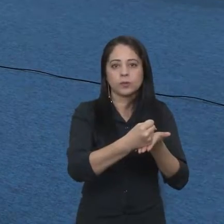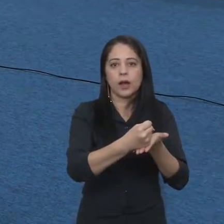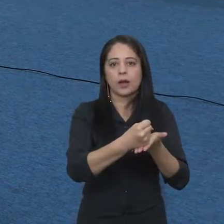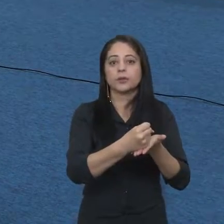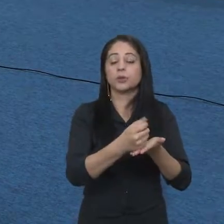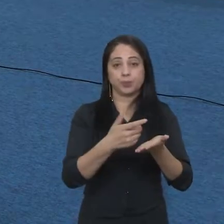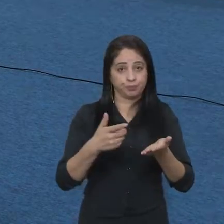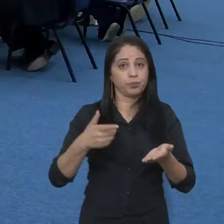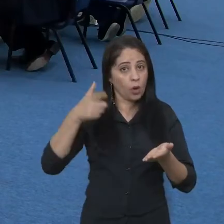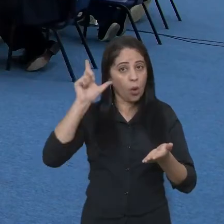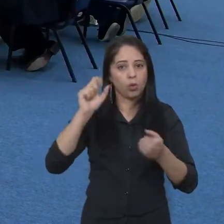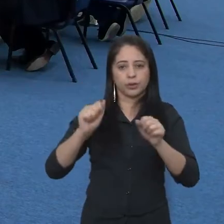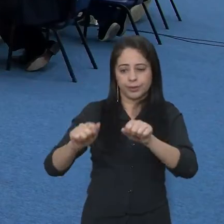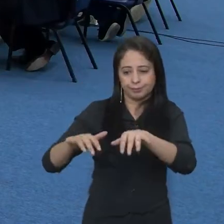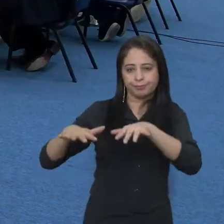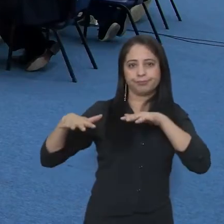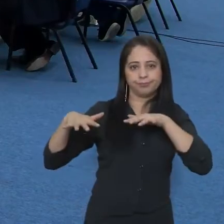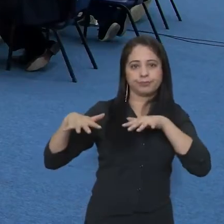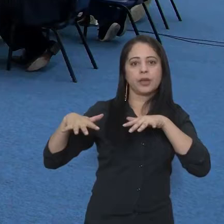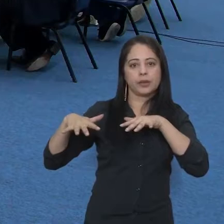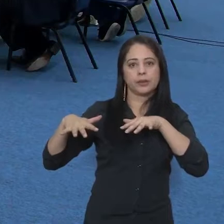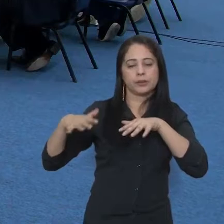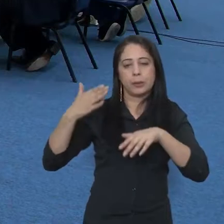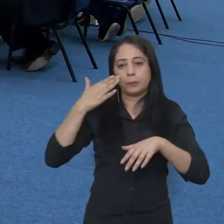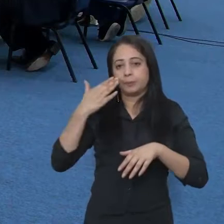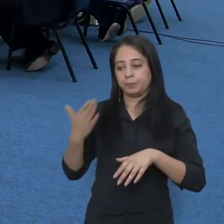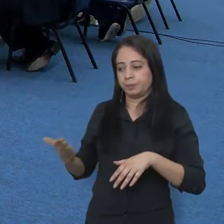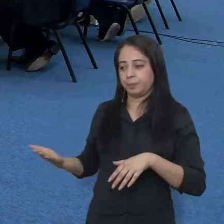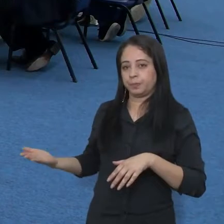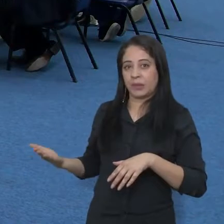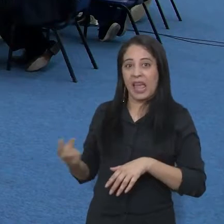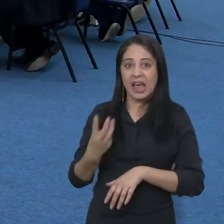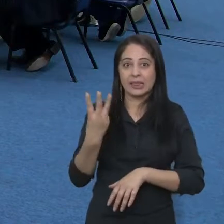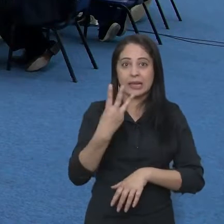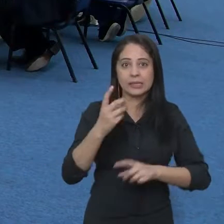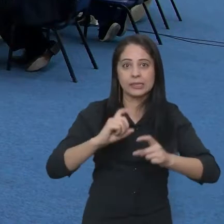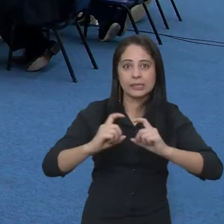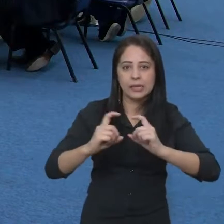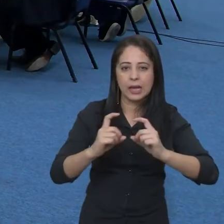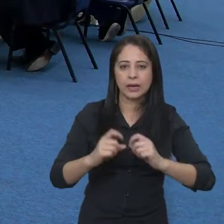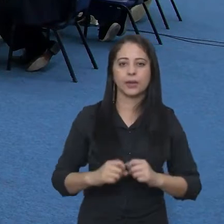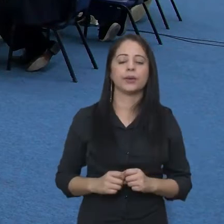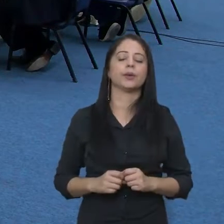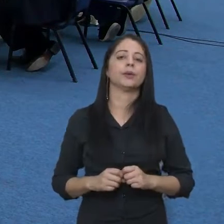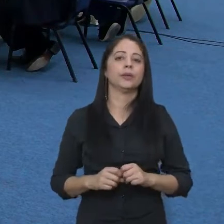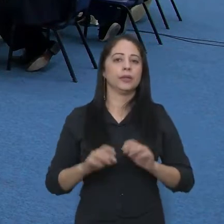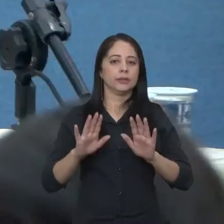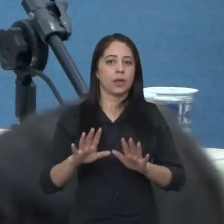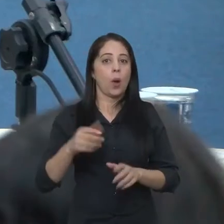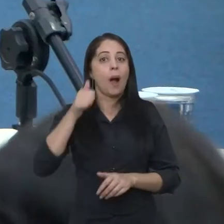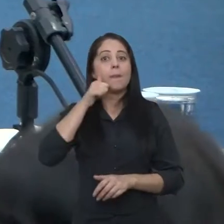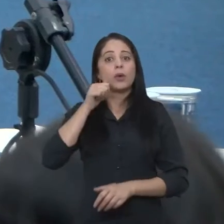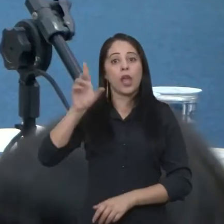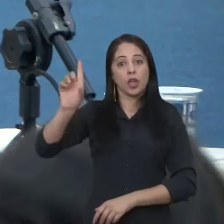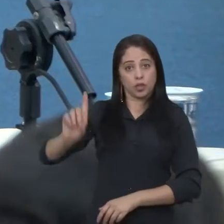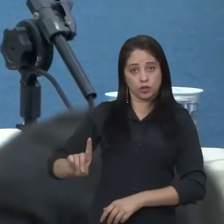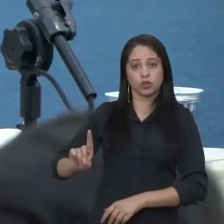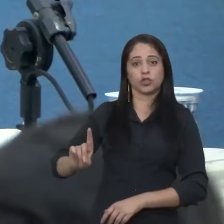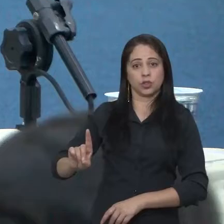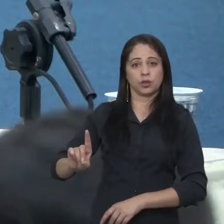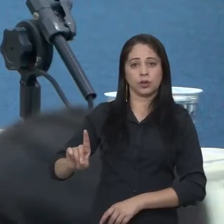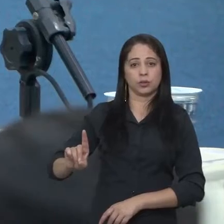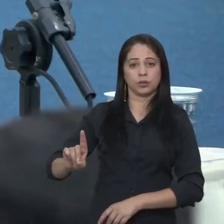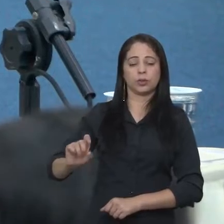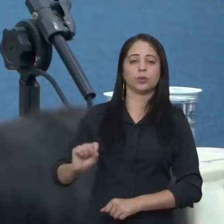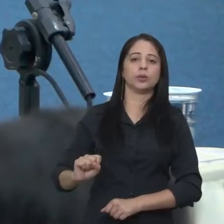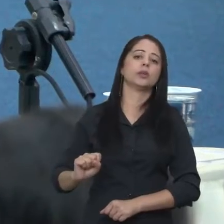município e Sabesp se reuniram no plenário da Câmara Municipal de São José dos Campos pela terceira vez. Na ocasião, a